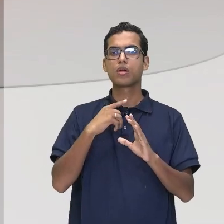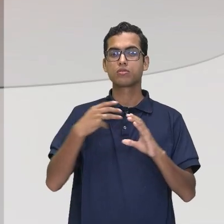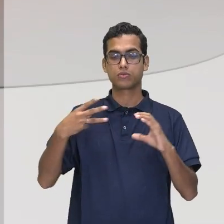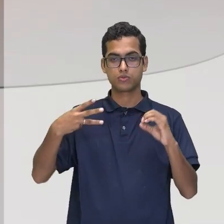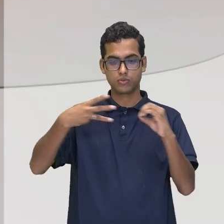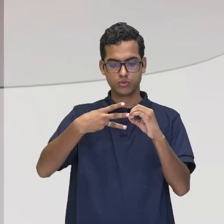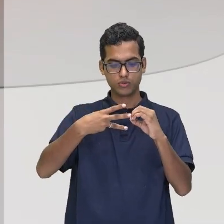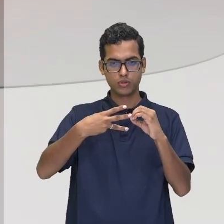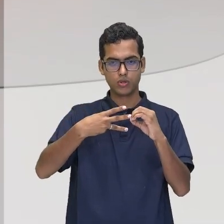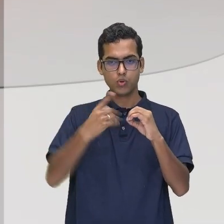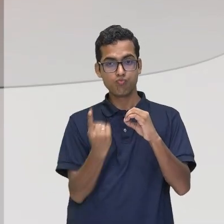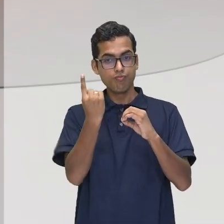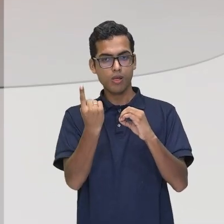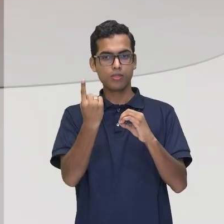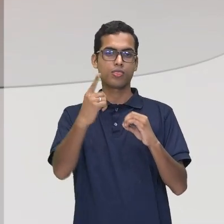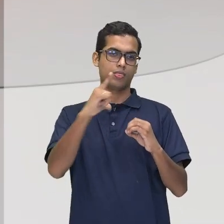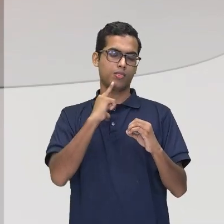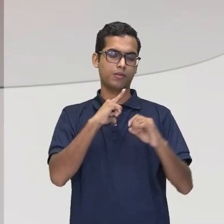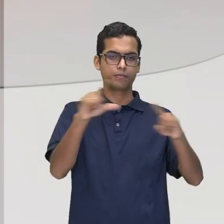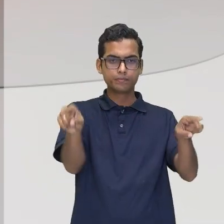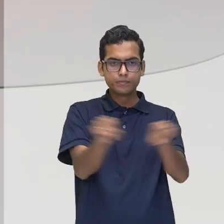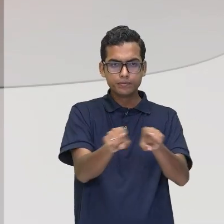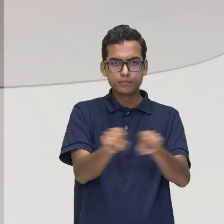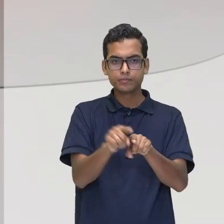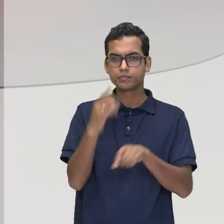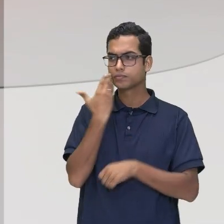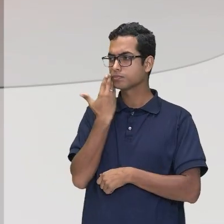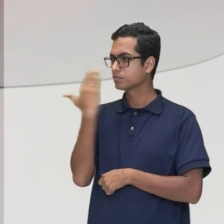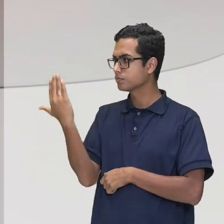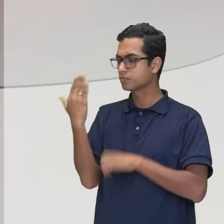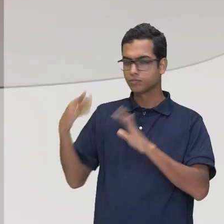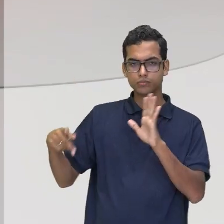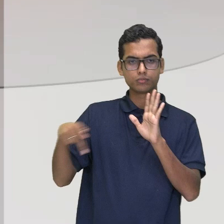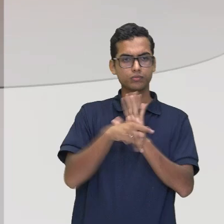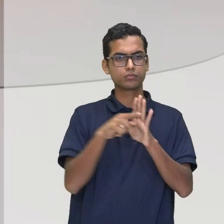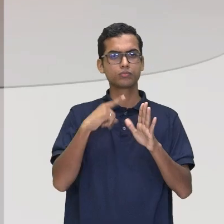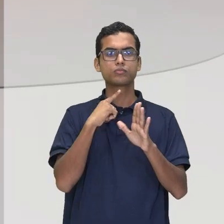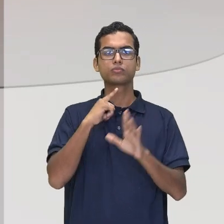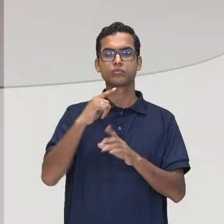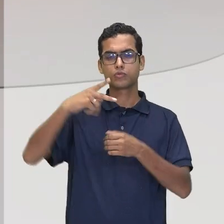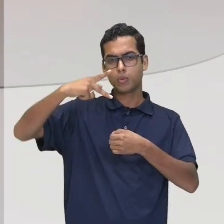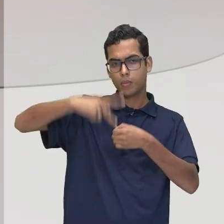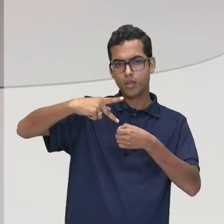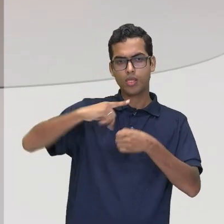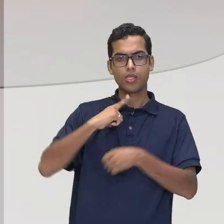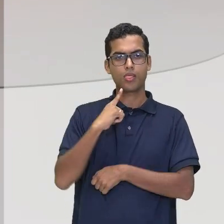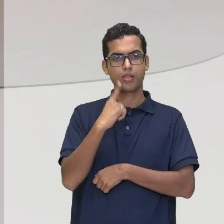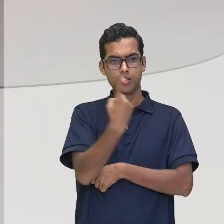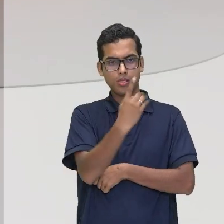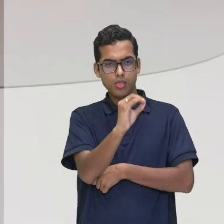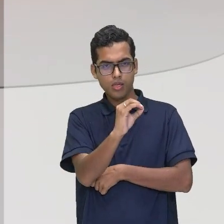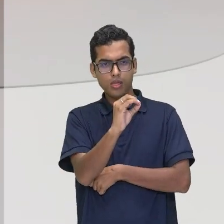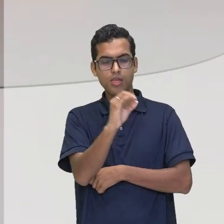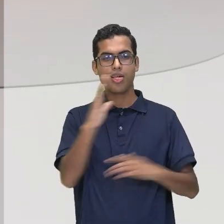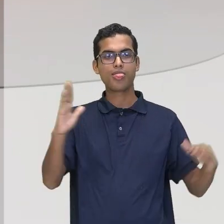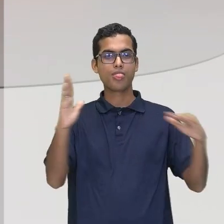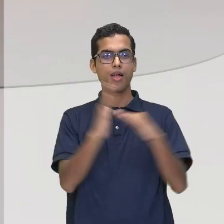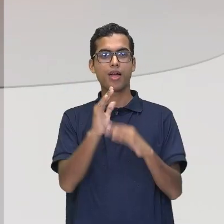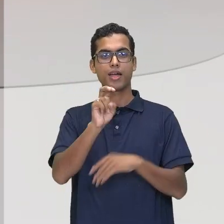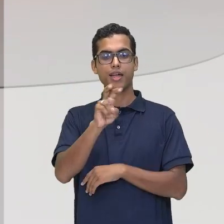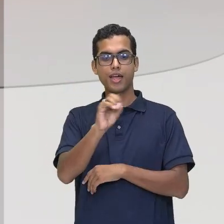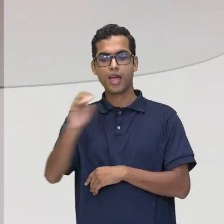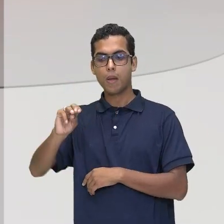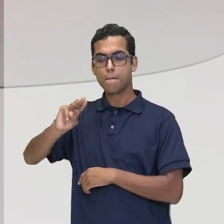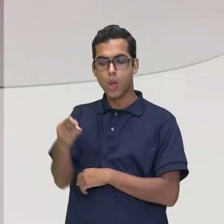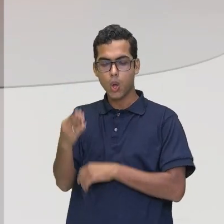estima-se, né, que as jazidas de petróleo tenham ali por volta de 10 a 500 milhões de anos. Outro exemplo